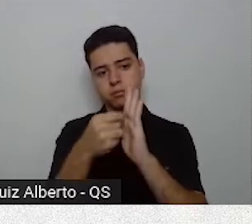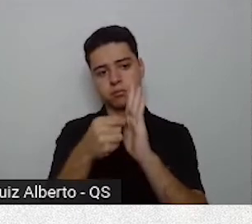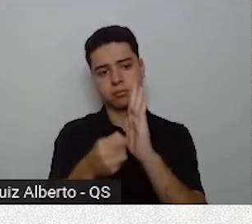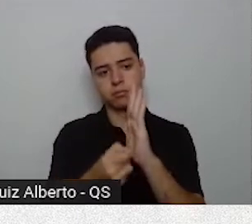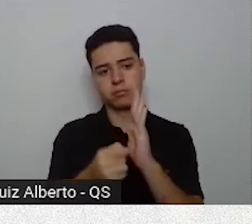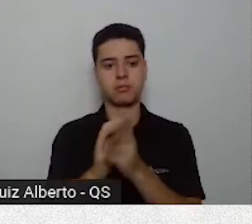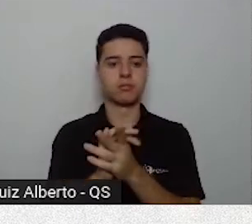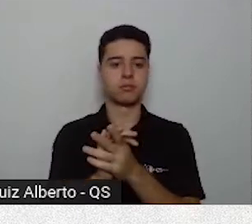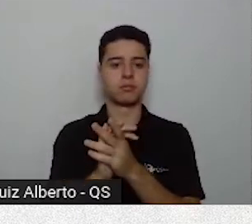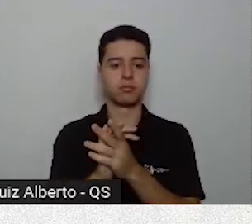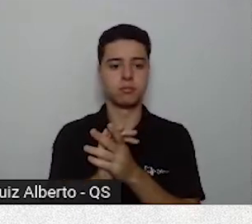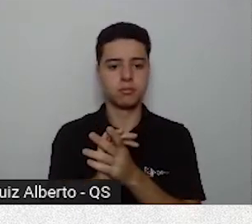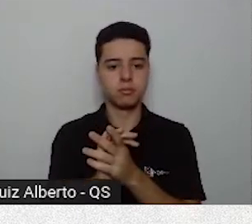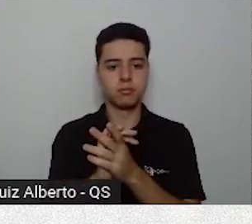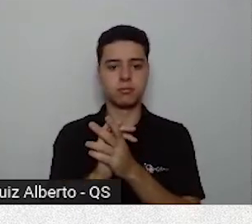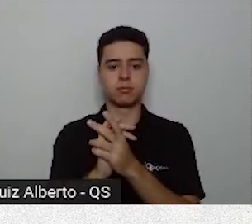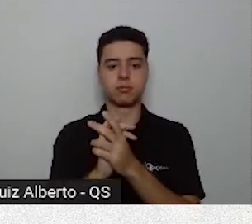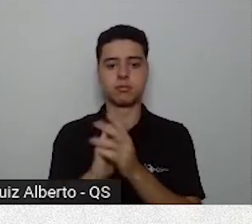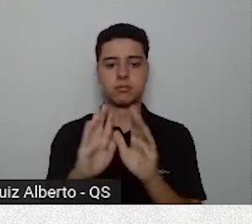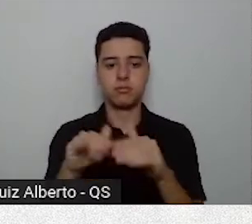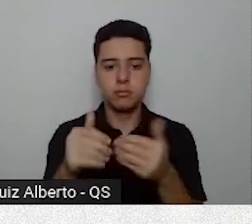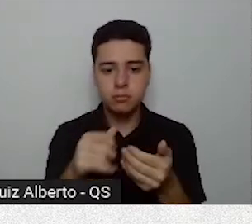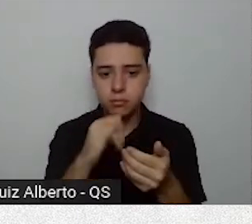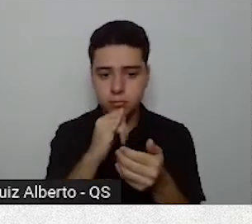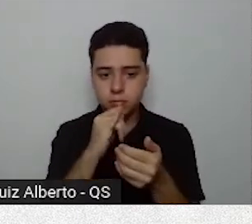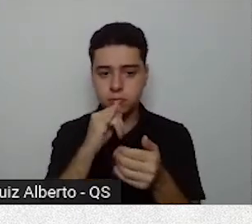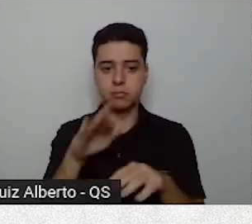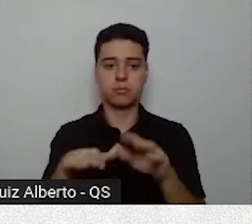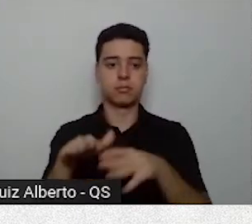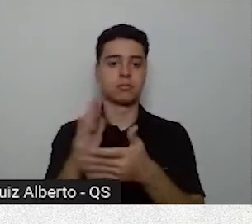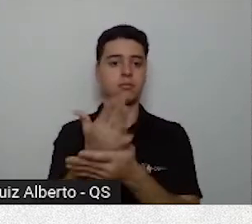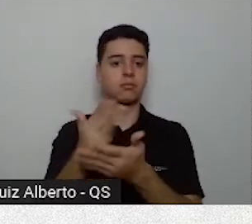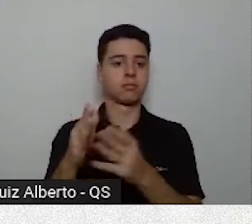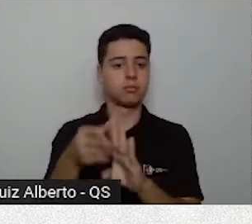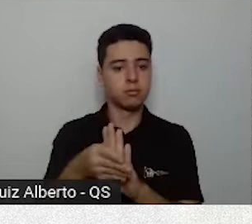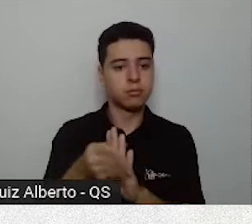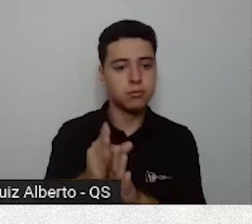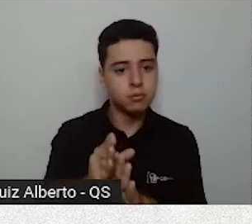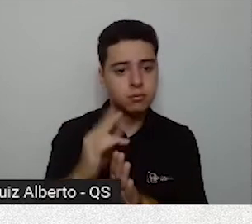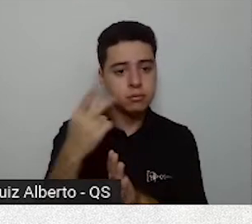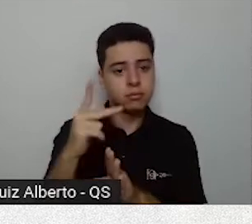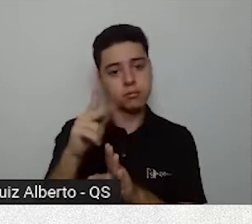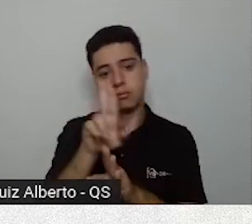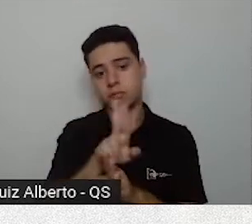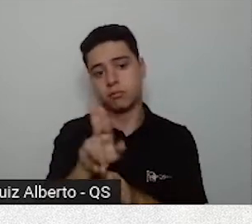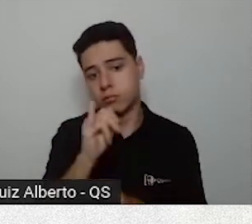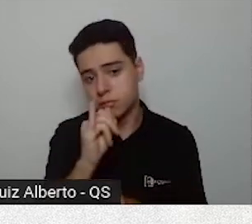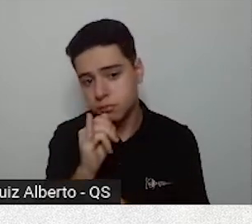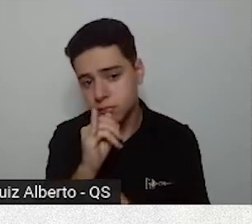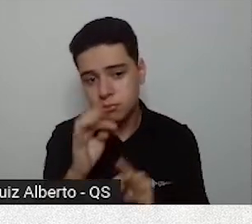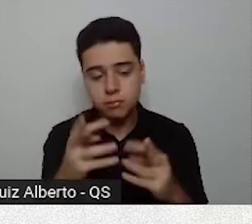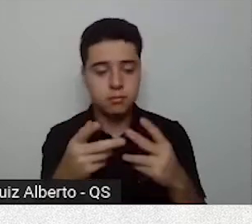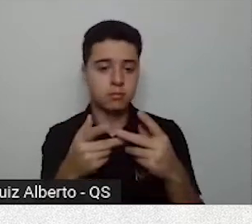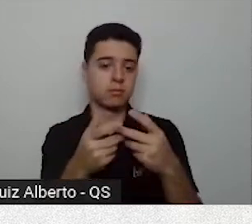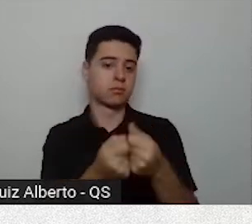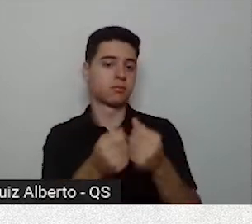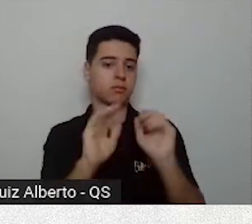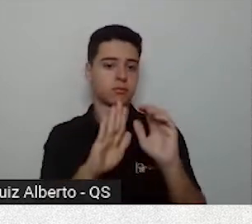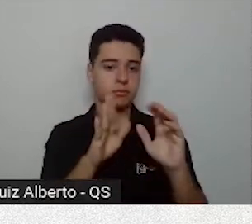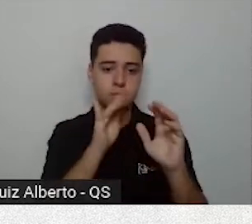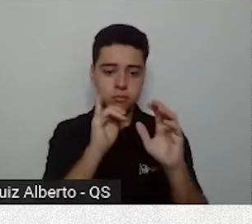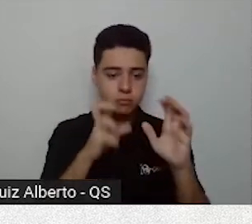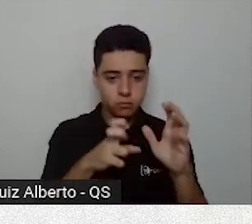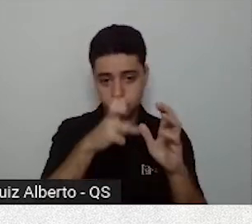É só uma sugestão também para esse uso, né? Você pode usar uma tinta de concentrado de amora e escrever